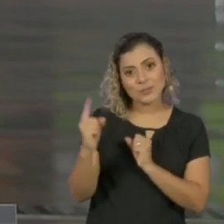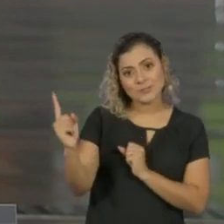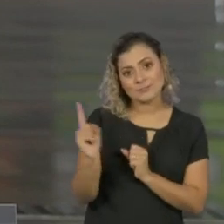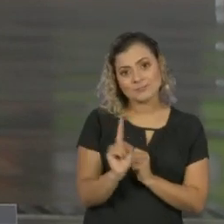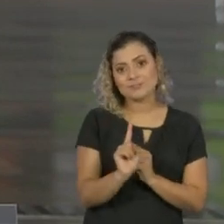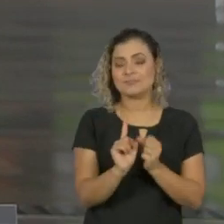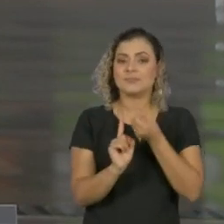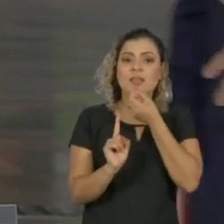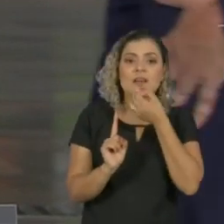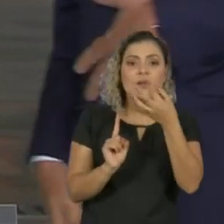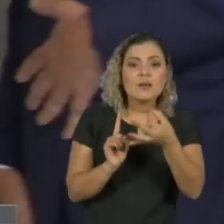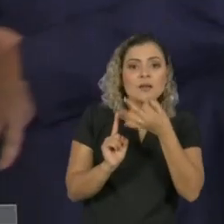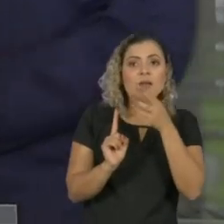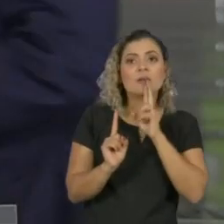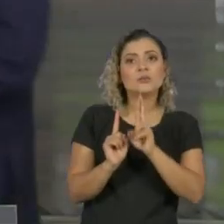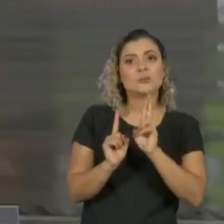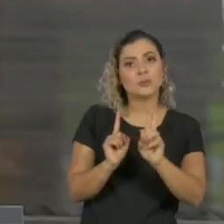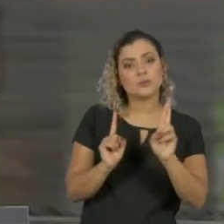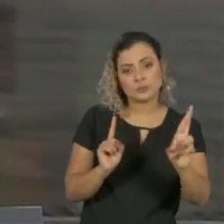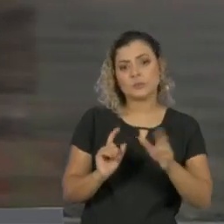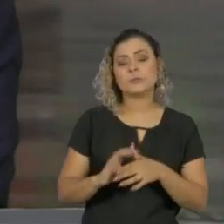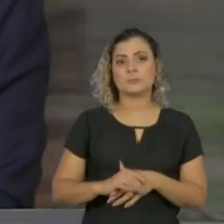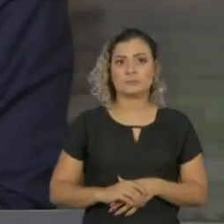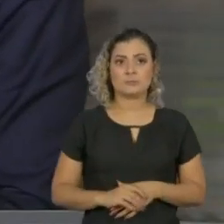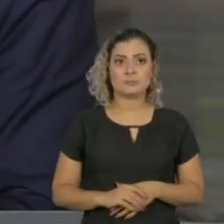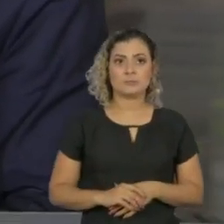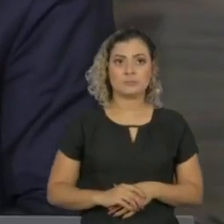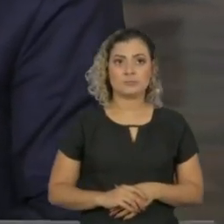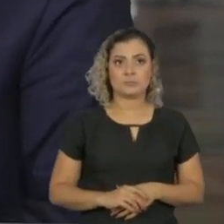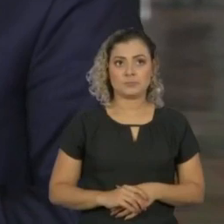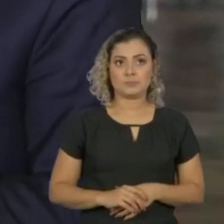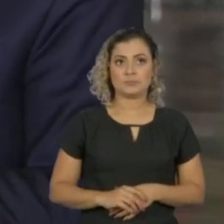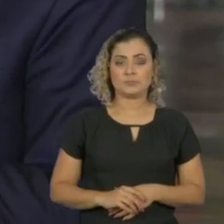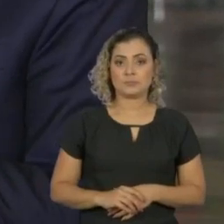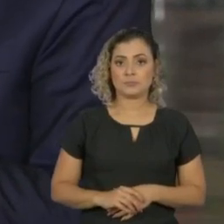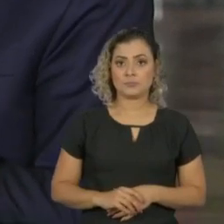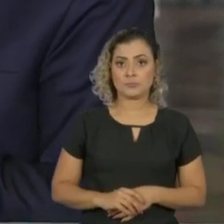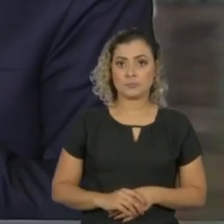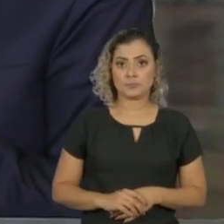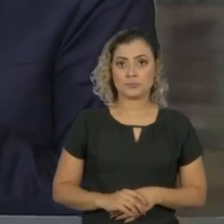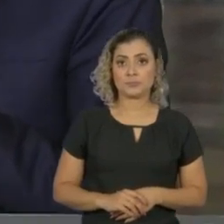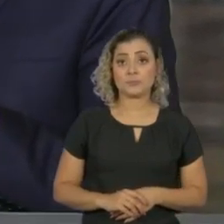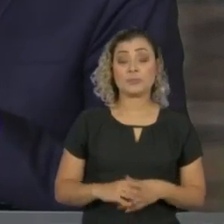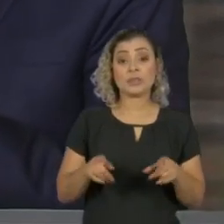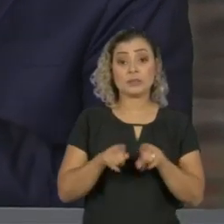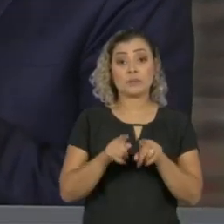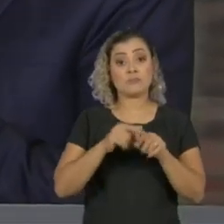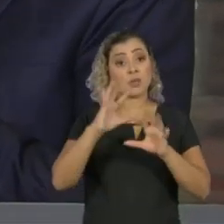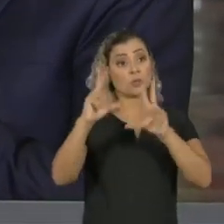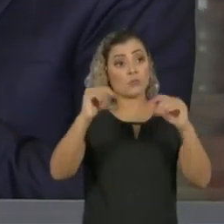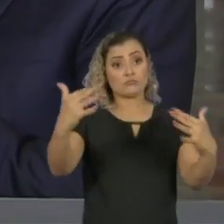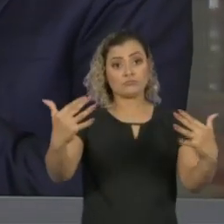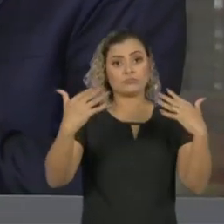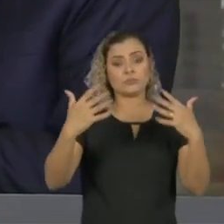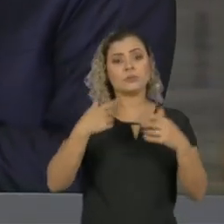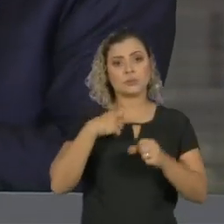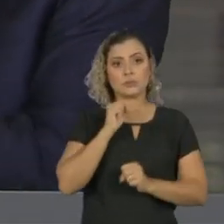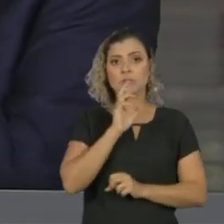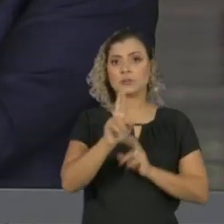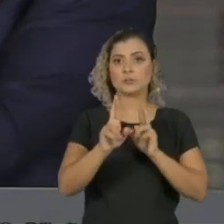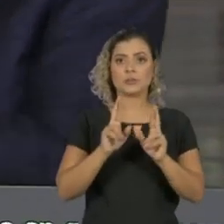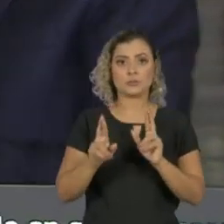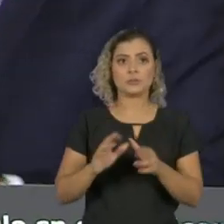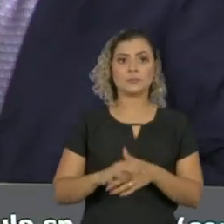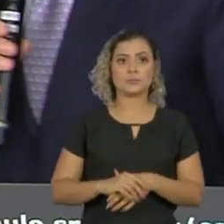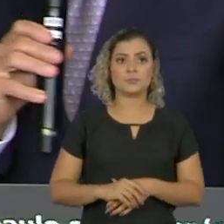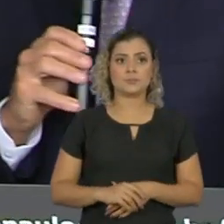Diamante, facilitando não só a informação aos telespectadores da sua emissora, como também aos demais que aqui estão. Por favor, Coronel, pode ligar.